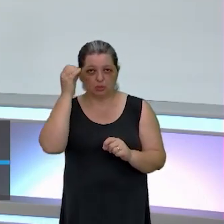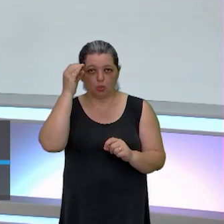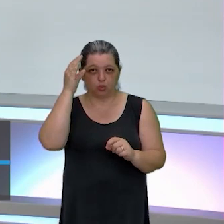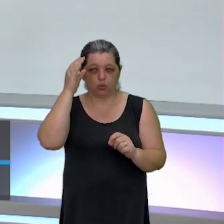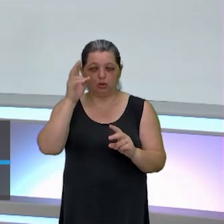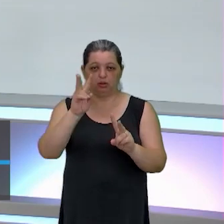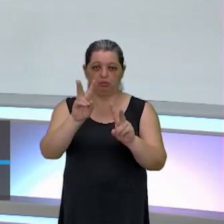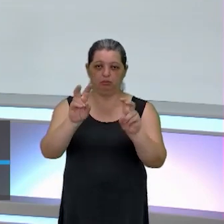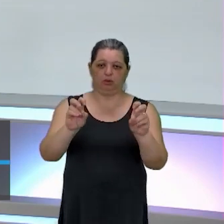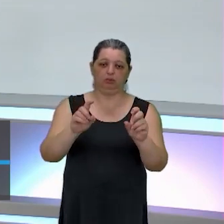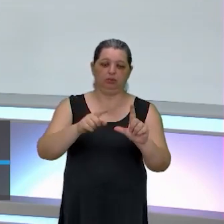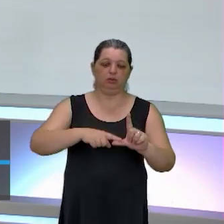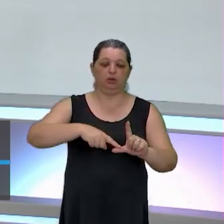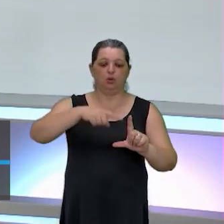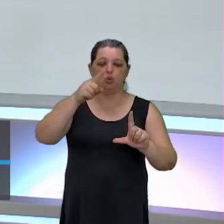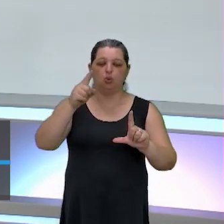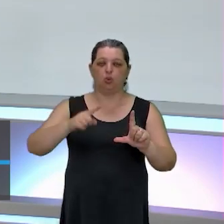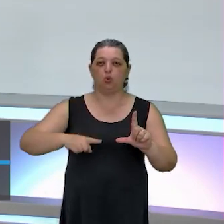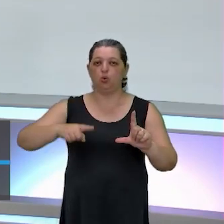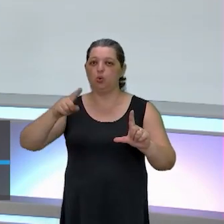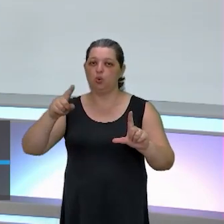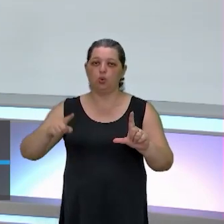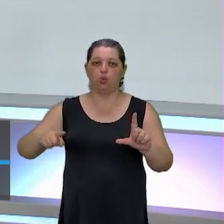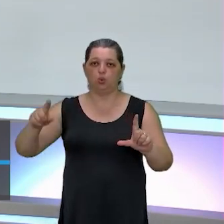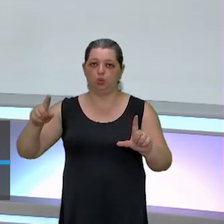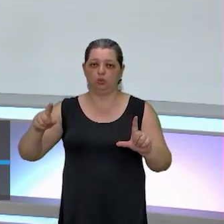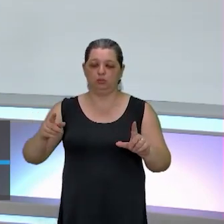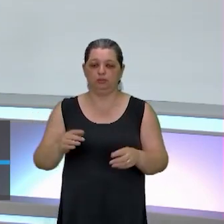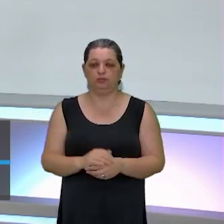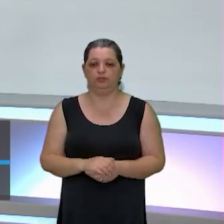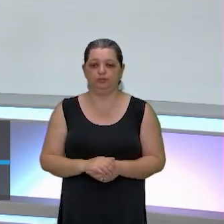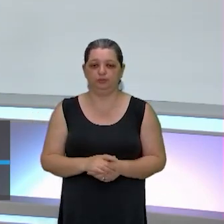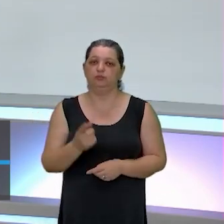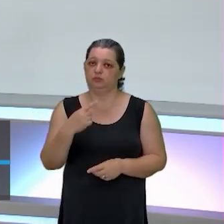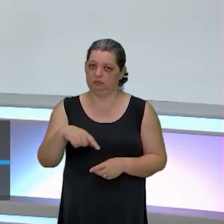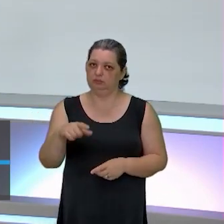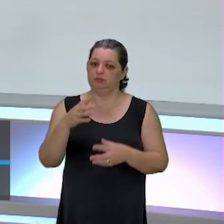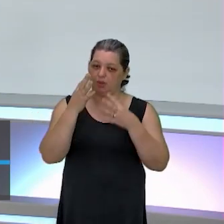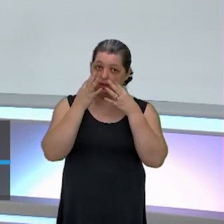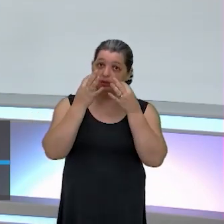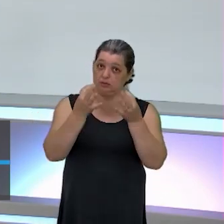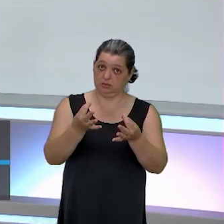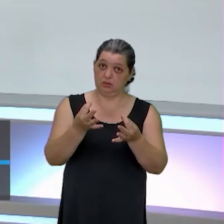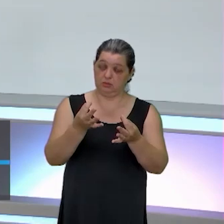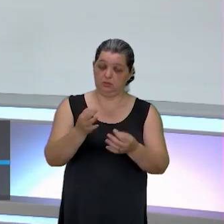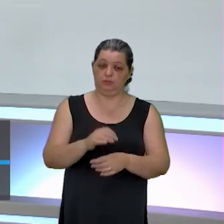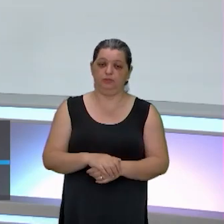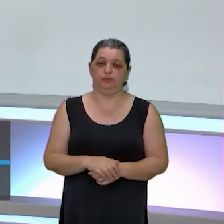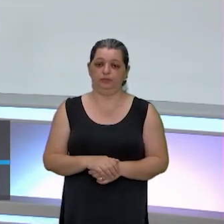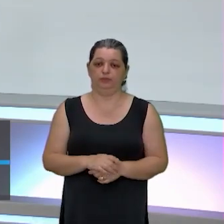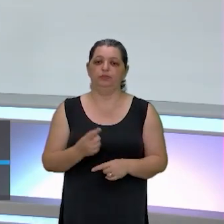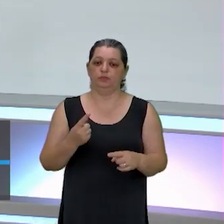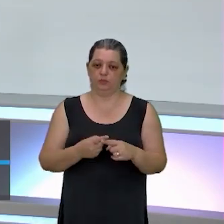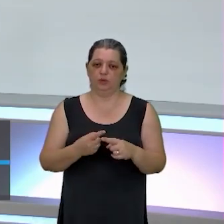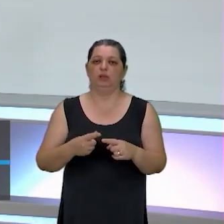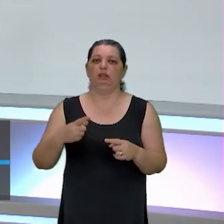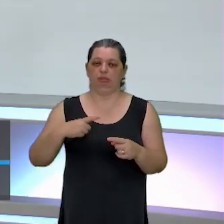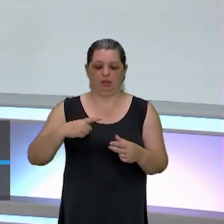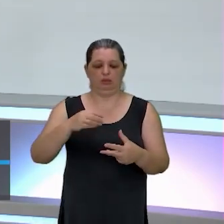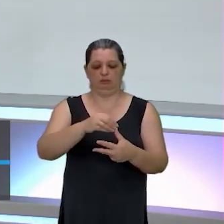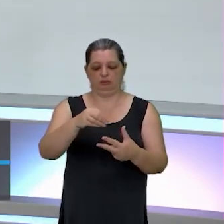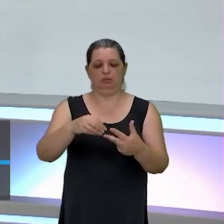fenômeno da ondulatória Então fique ligados por que cai no ENEM